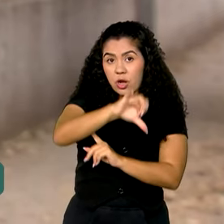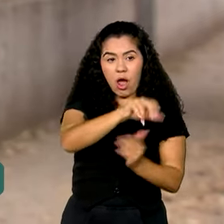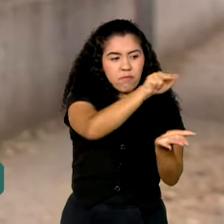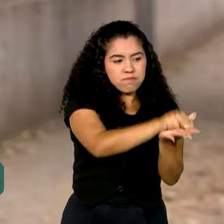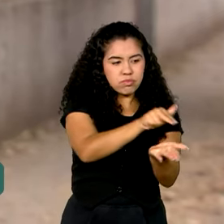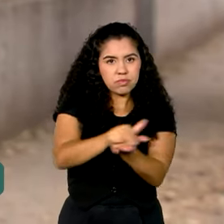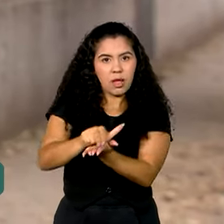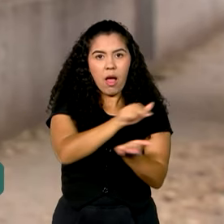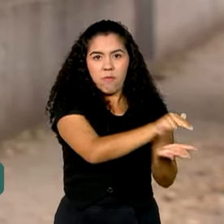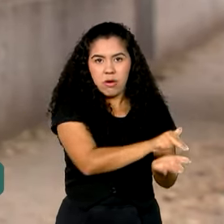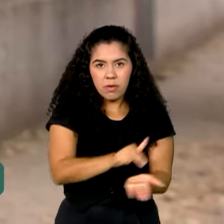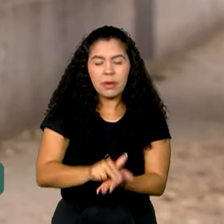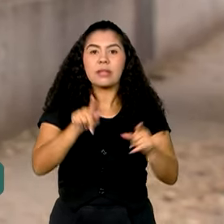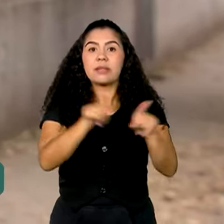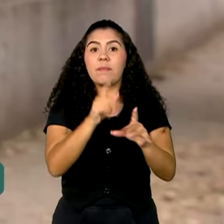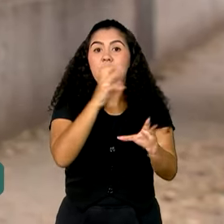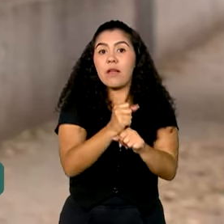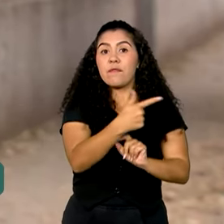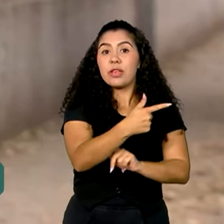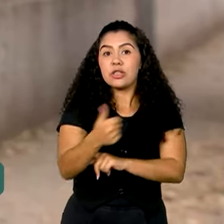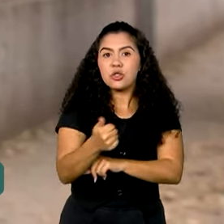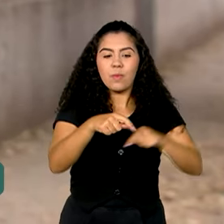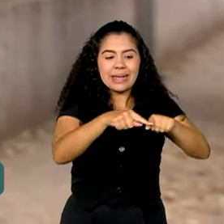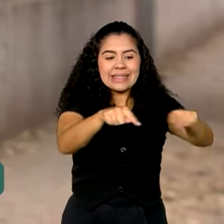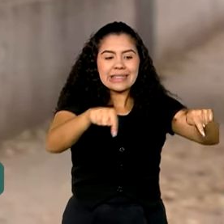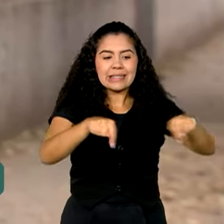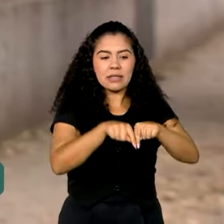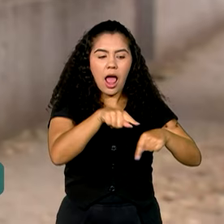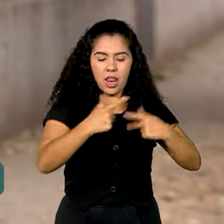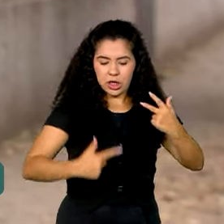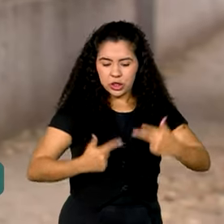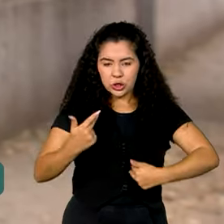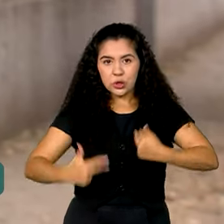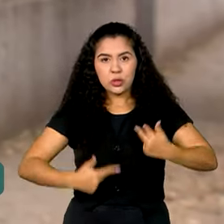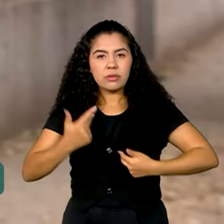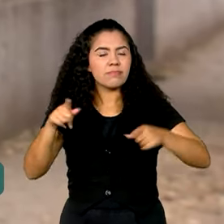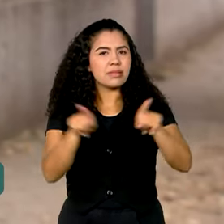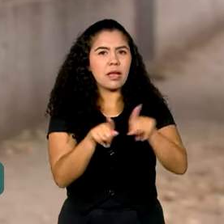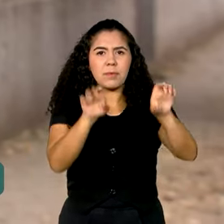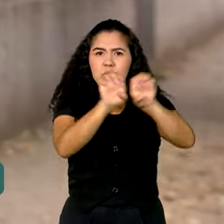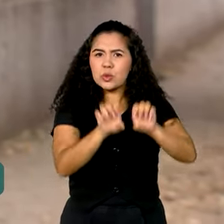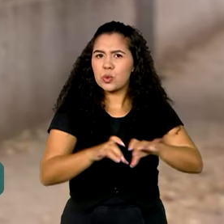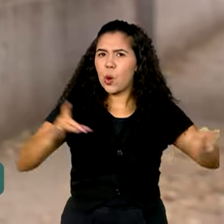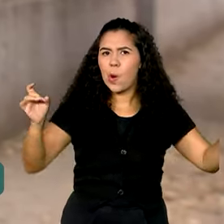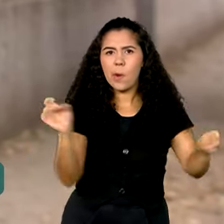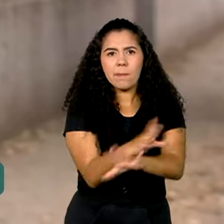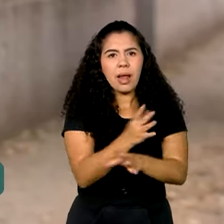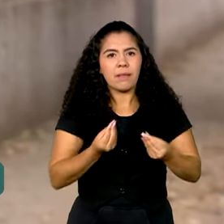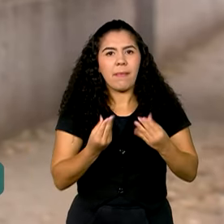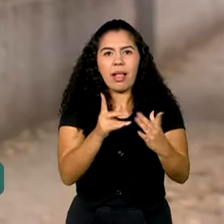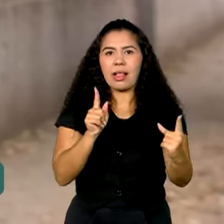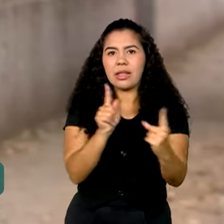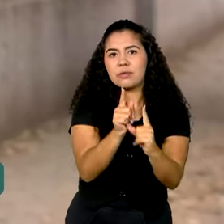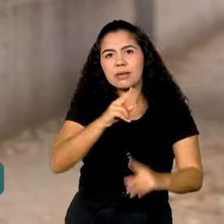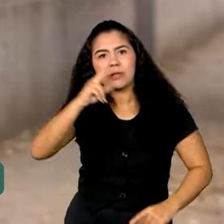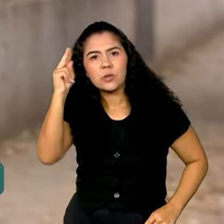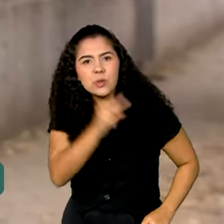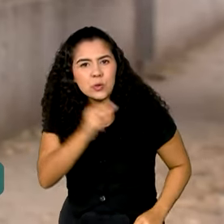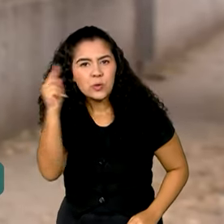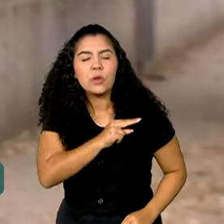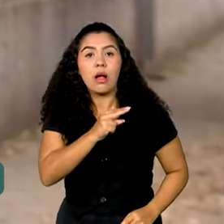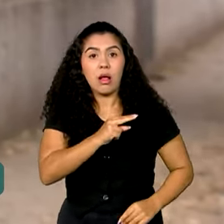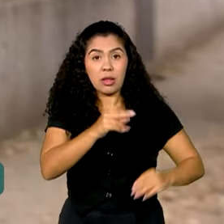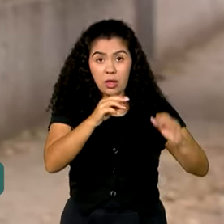22 salas de cirurgia e toda a estrutura necessária para atendimento de urgência e emergência. Essa